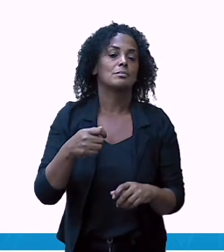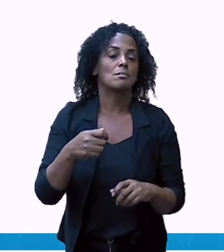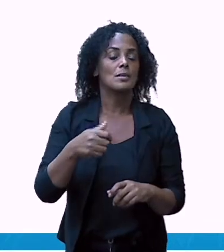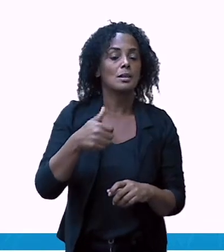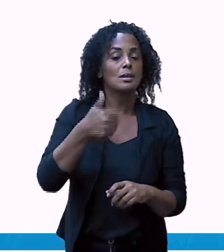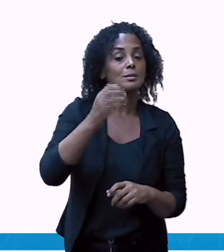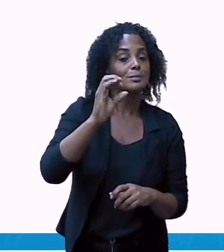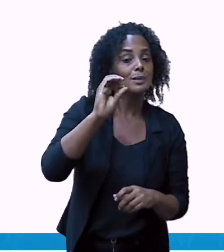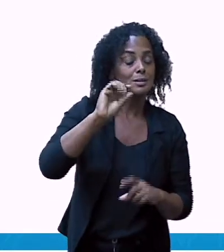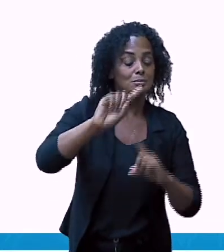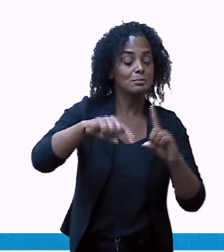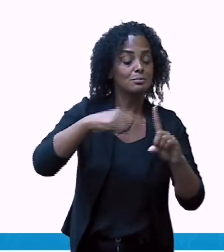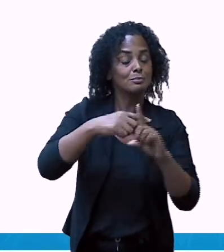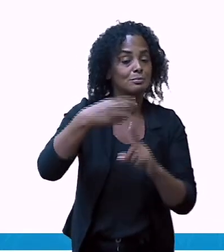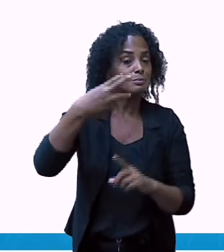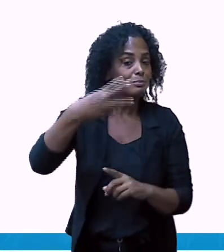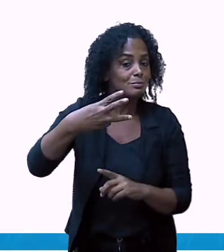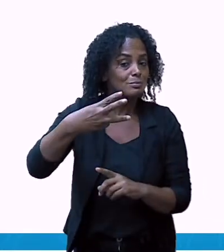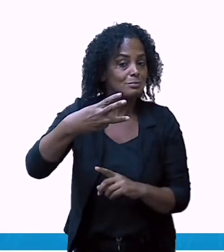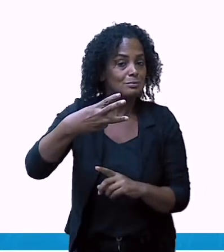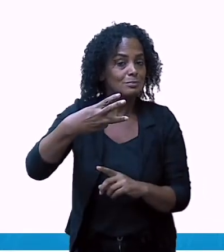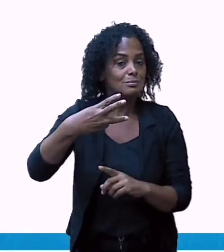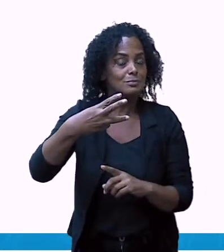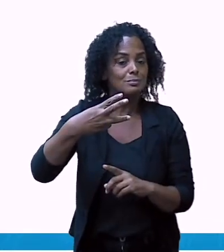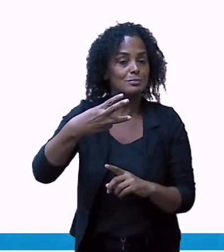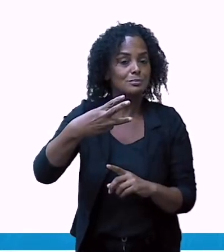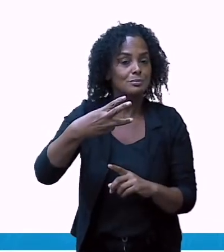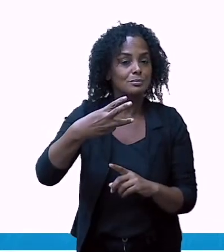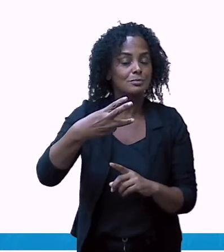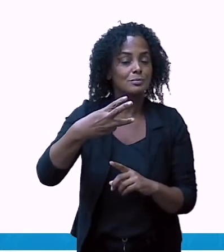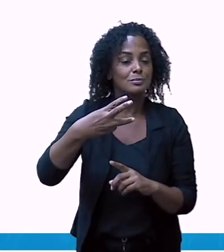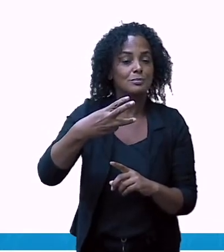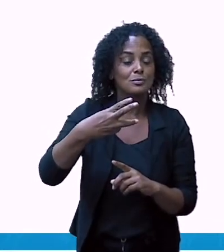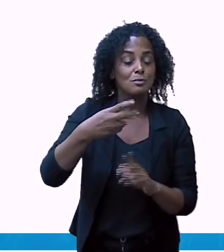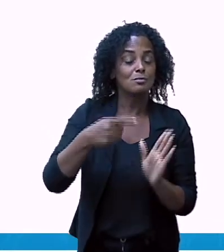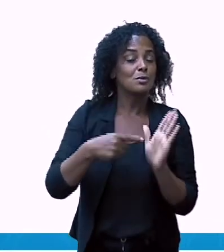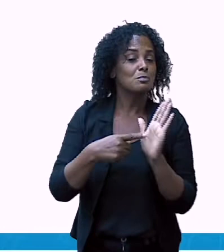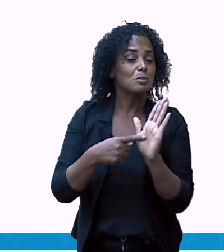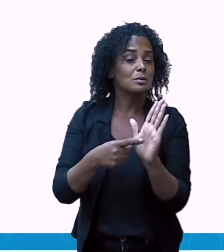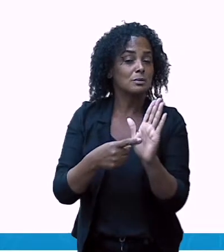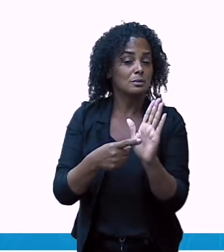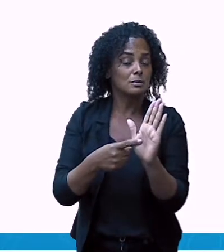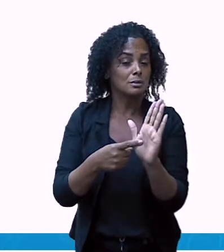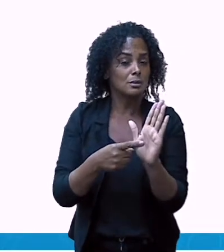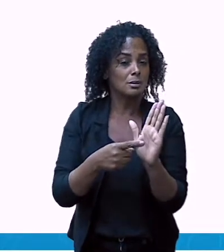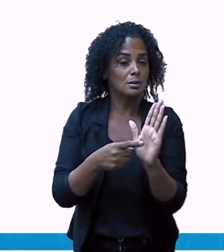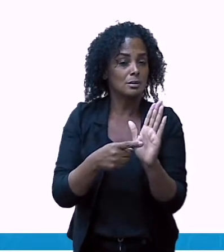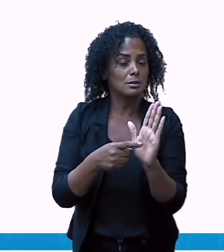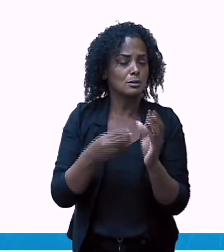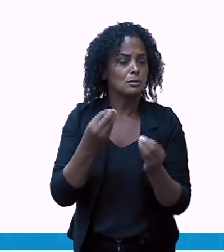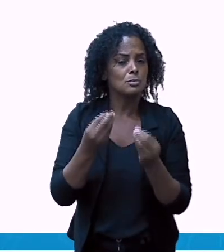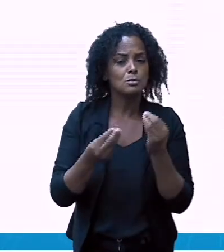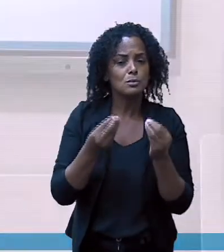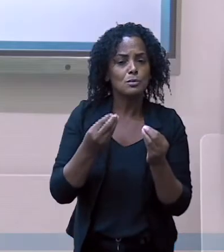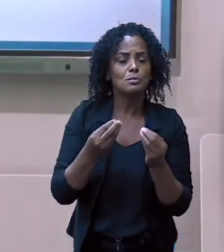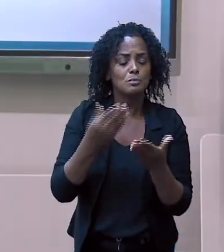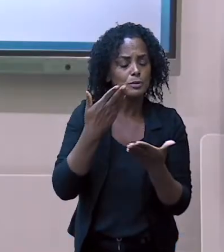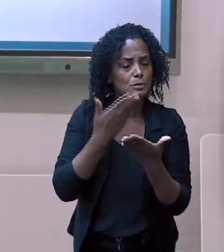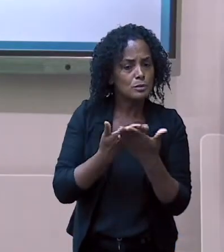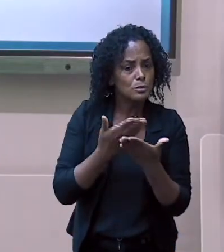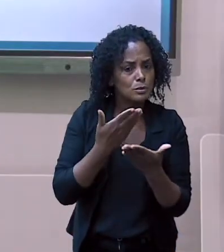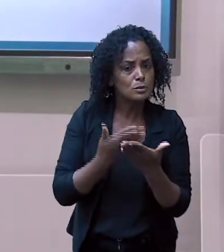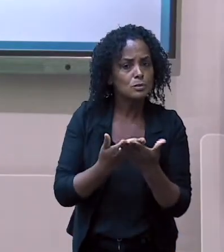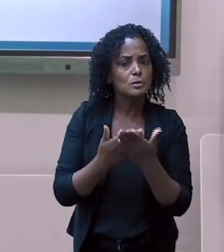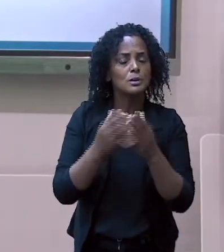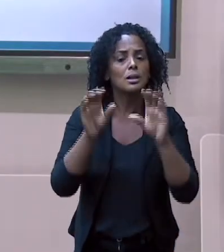10 mais 3. Aqui já vou deixar uma dica. Trabalhar a expressão numérica, ela vai ajudar o nosso